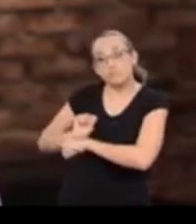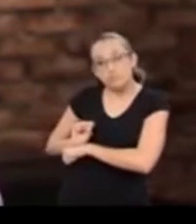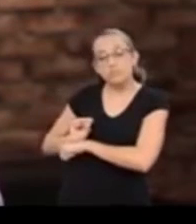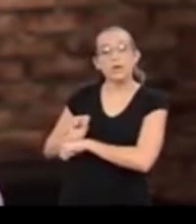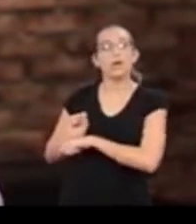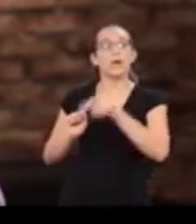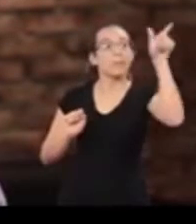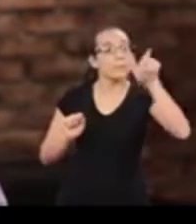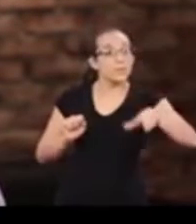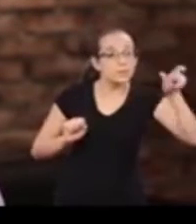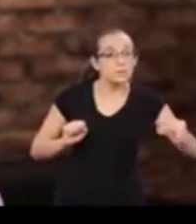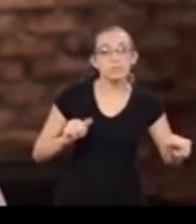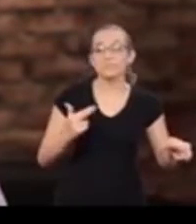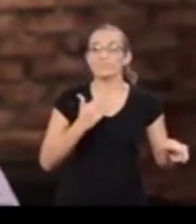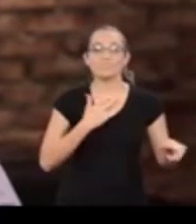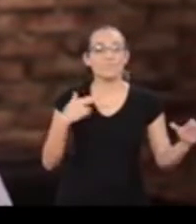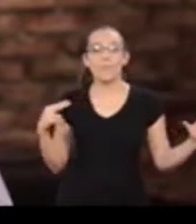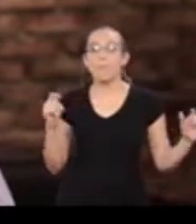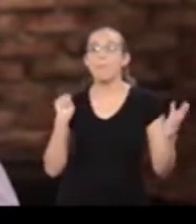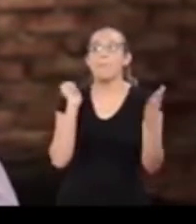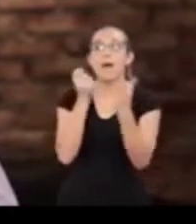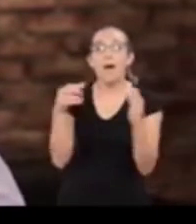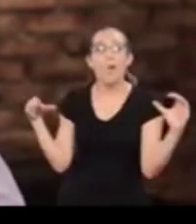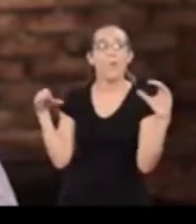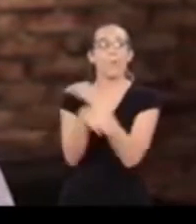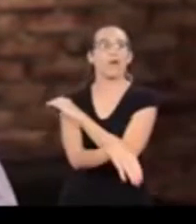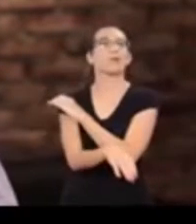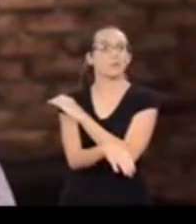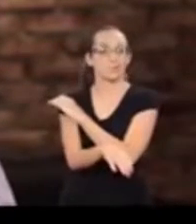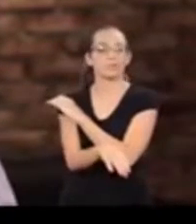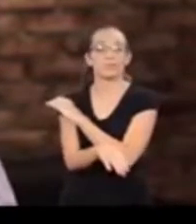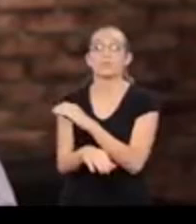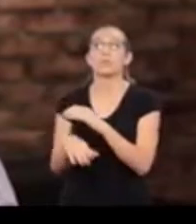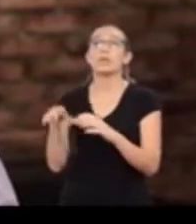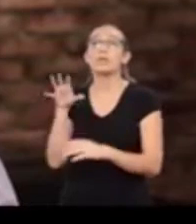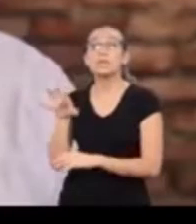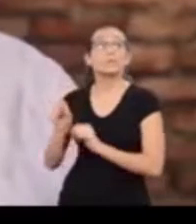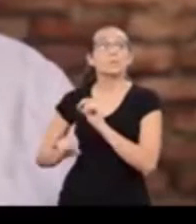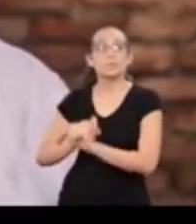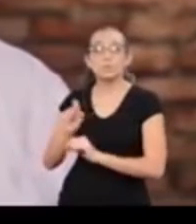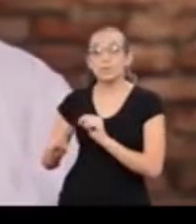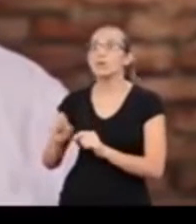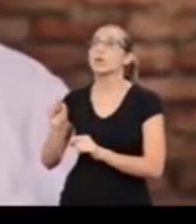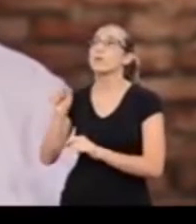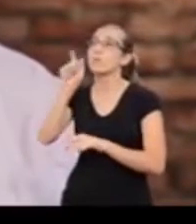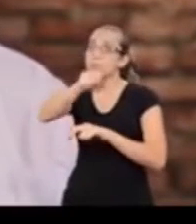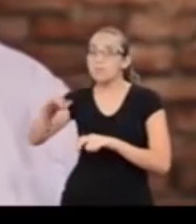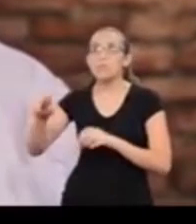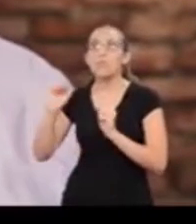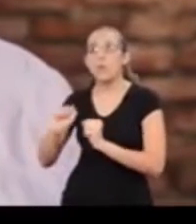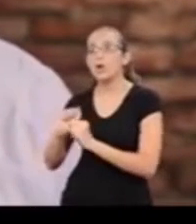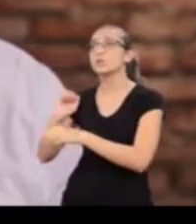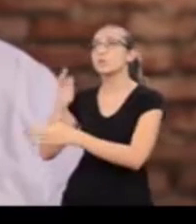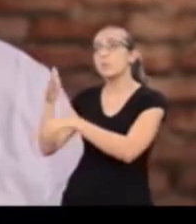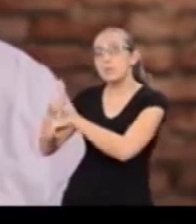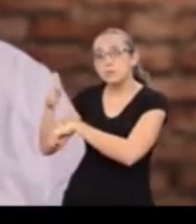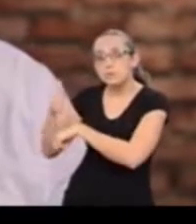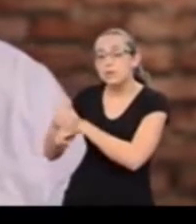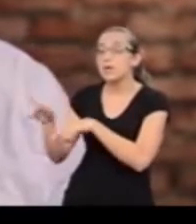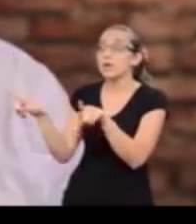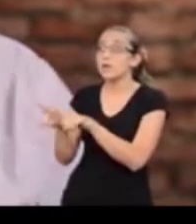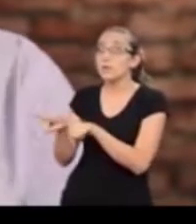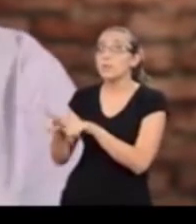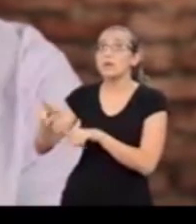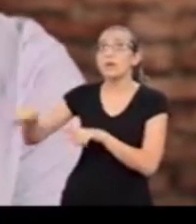vagas ociosas a estudantes que não têm condições de pagar a integralidade das mensalidades. Assim, mais estudantes conseguem acessar os bancos